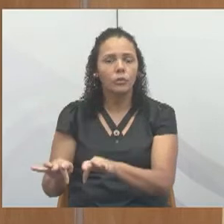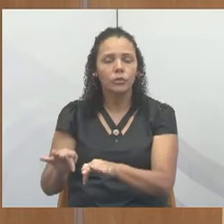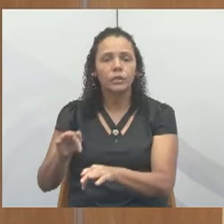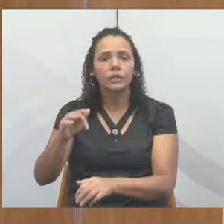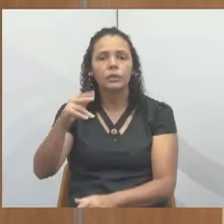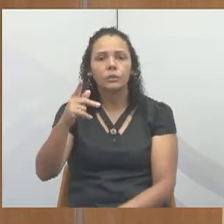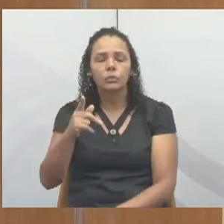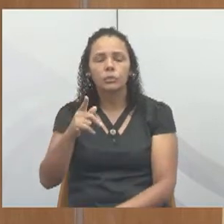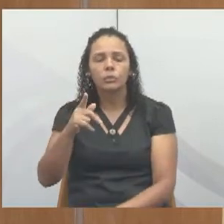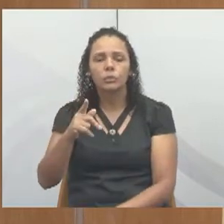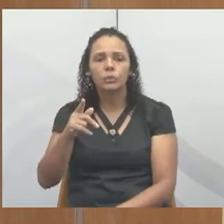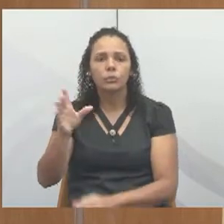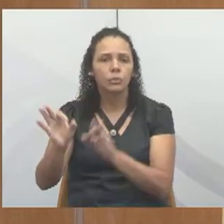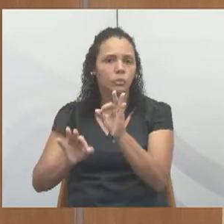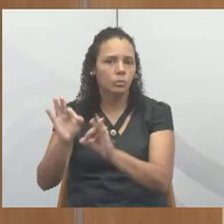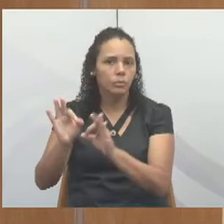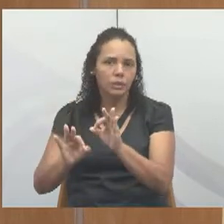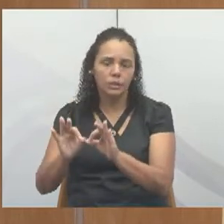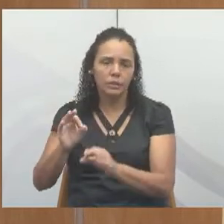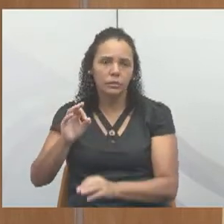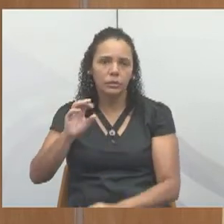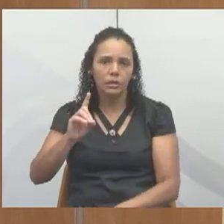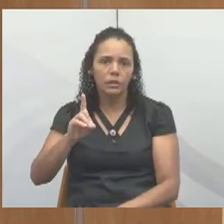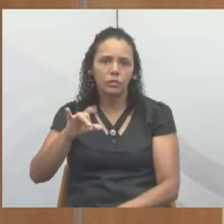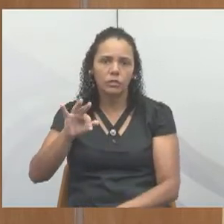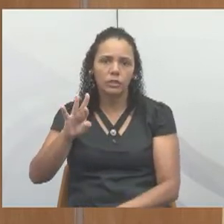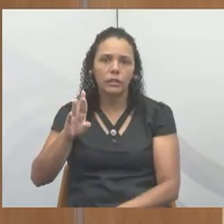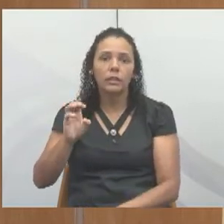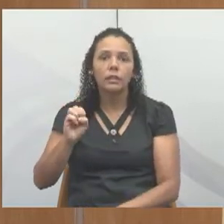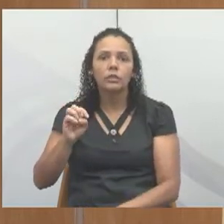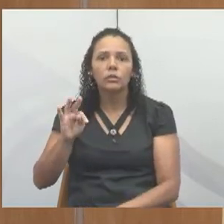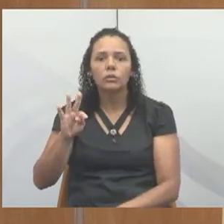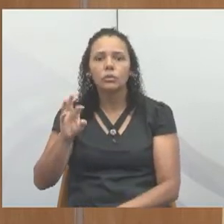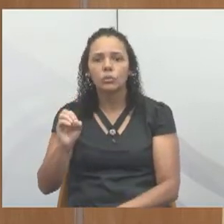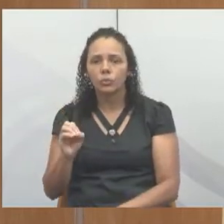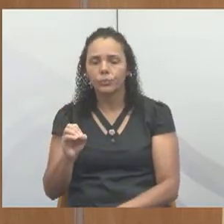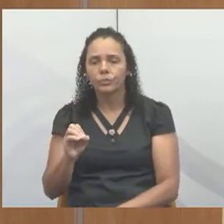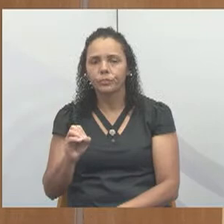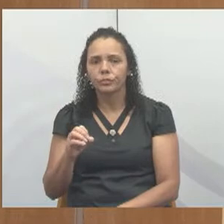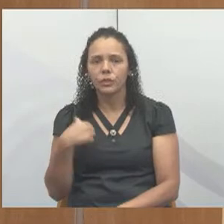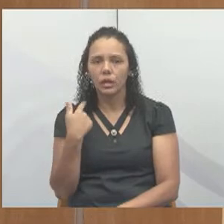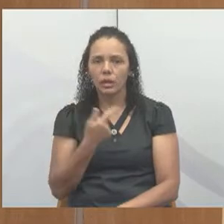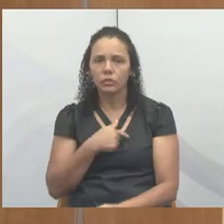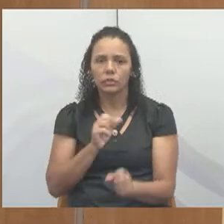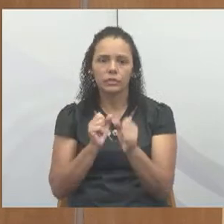diretor. Qualquer atitude que a gente tome, mesmo que a gente não concorde,